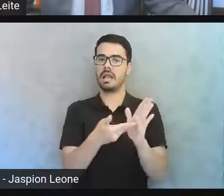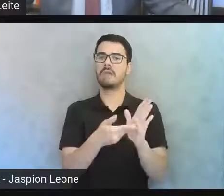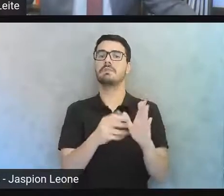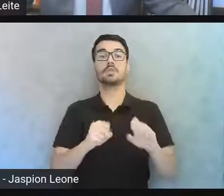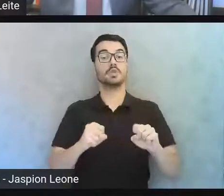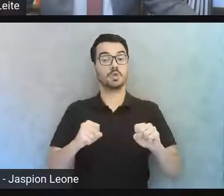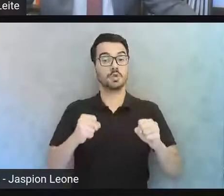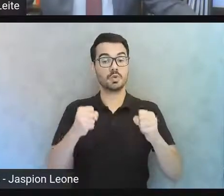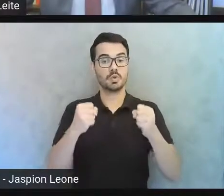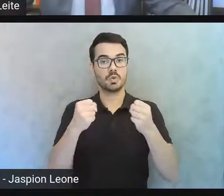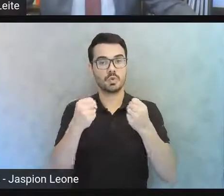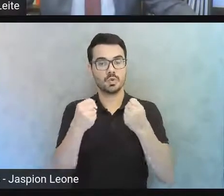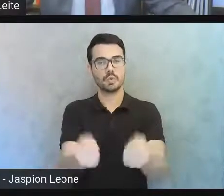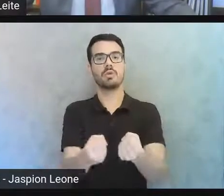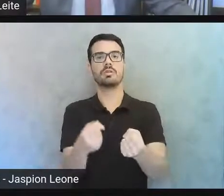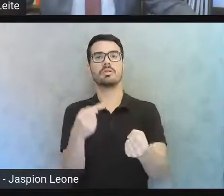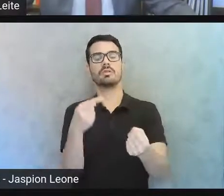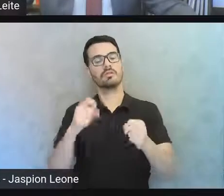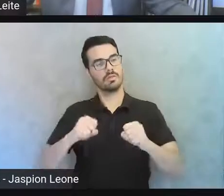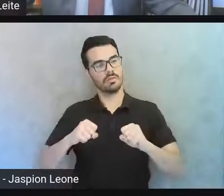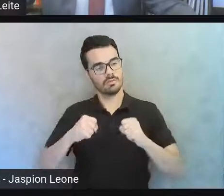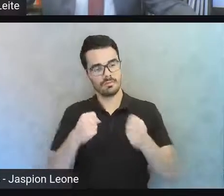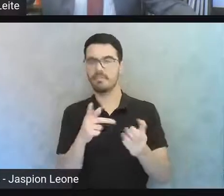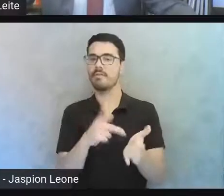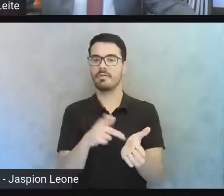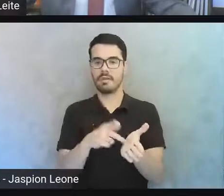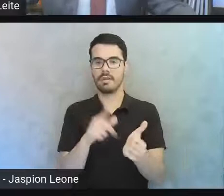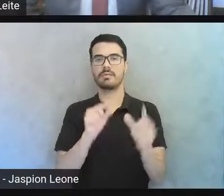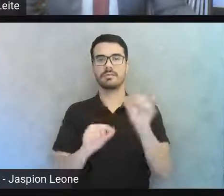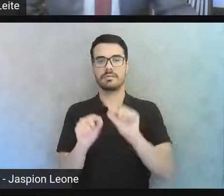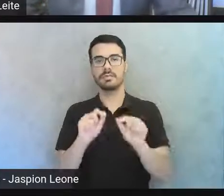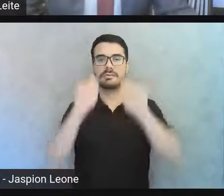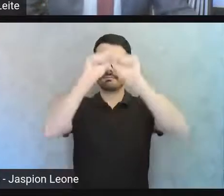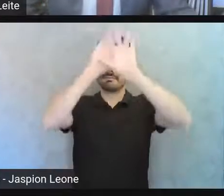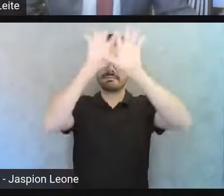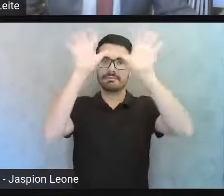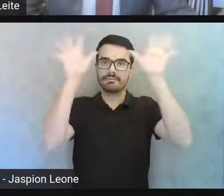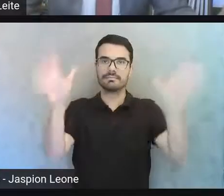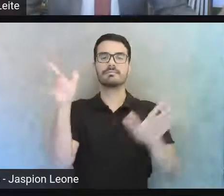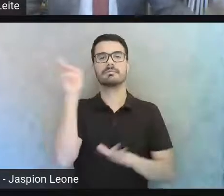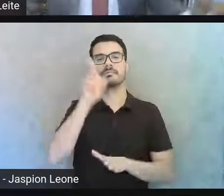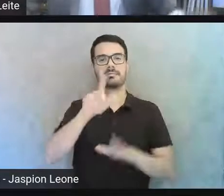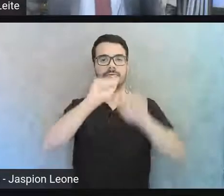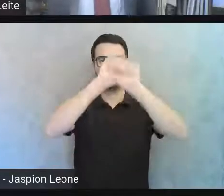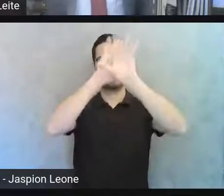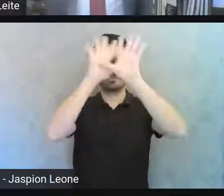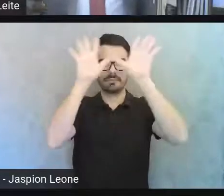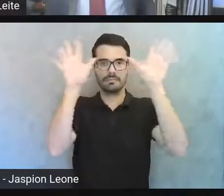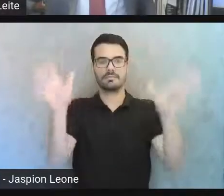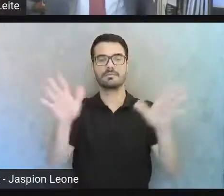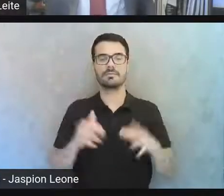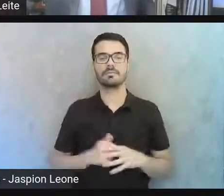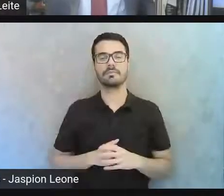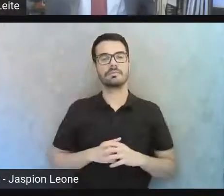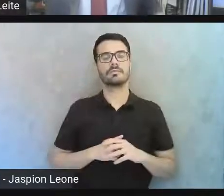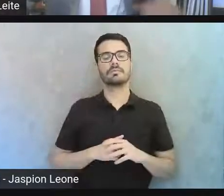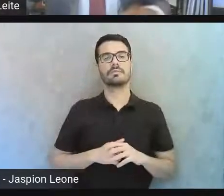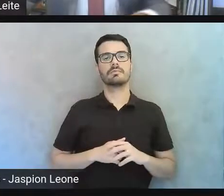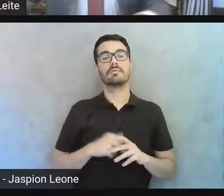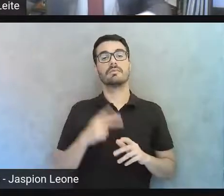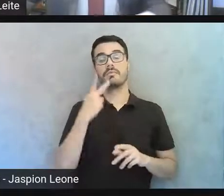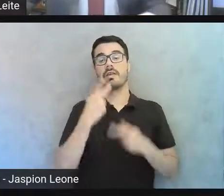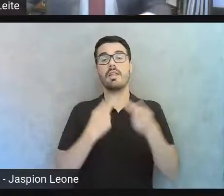se dedicado muito, né, tem feito muitos esforços no sentido da transparência, e aí o R. Amaral, inclusive,